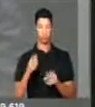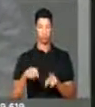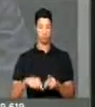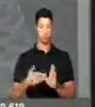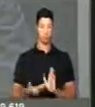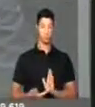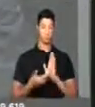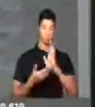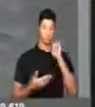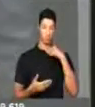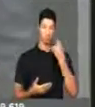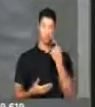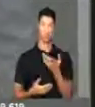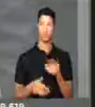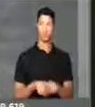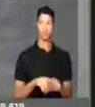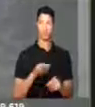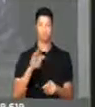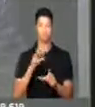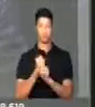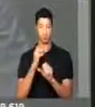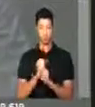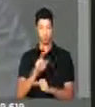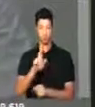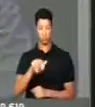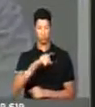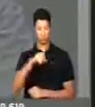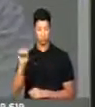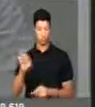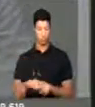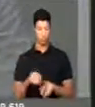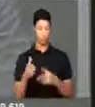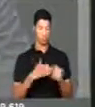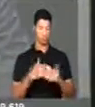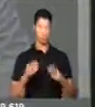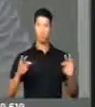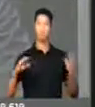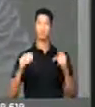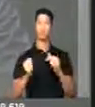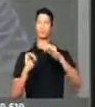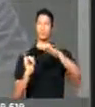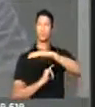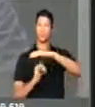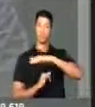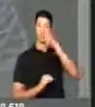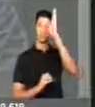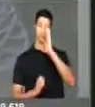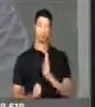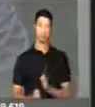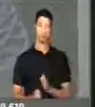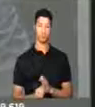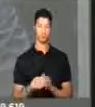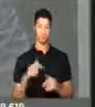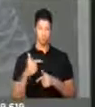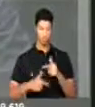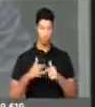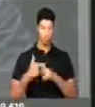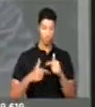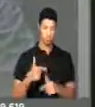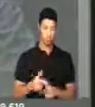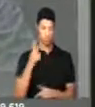essa Câmara dos Deputados, o Tribunal de Contas da União, enfim, todas as instituições brasileiras